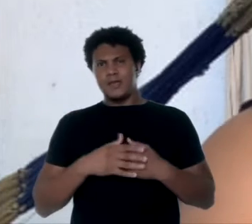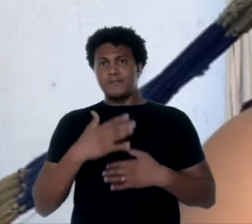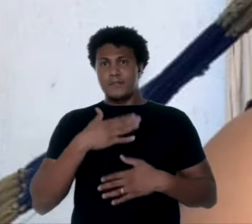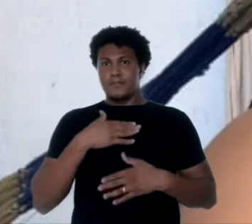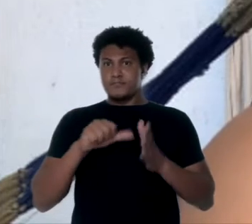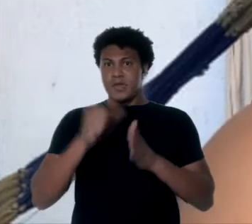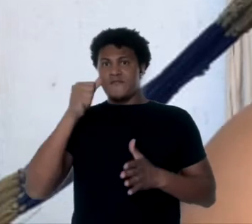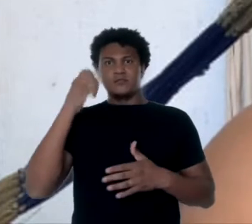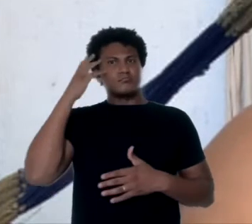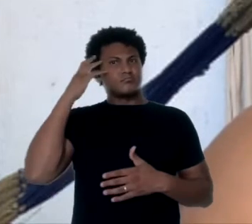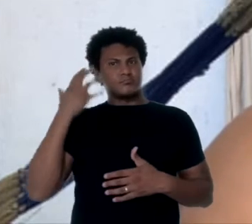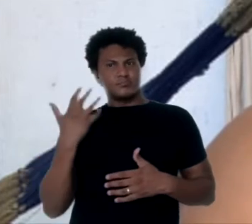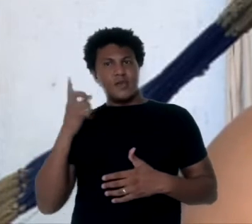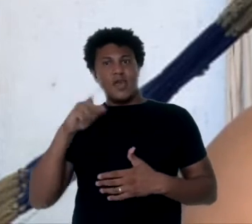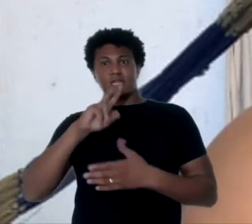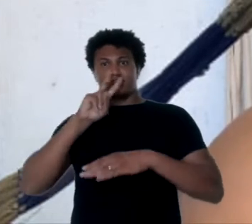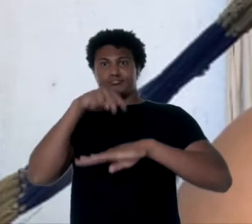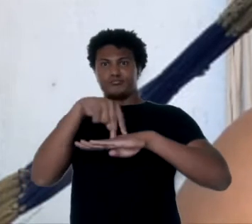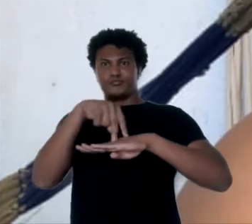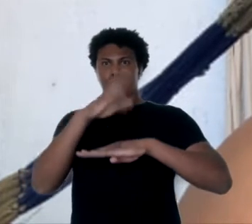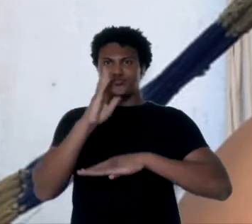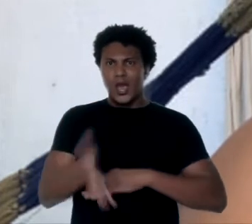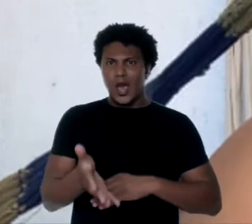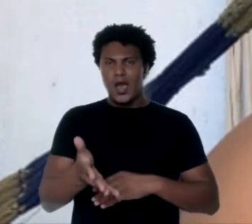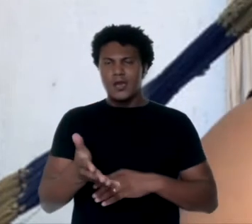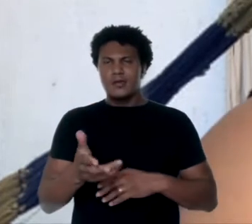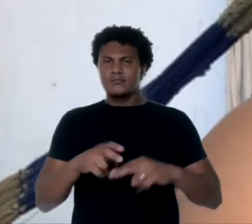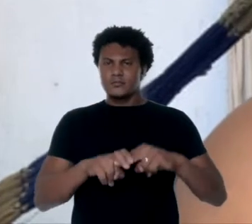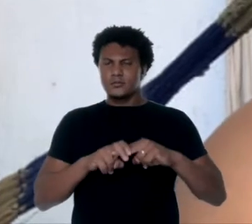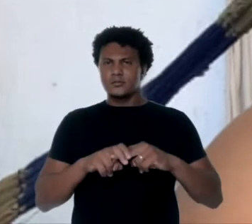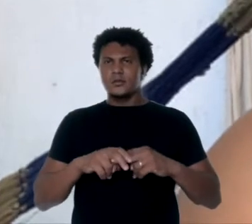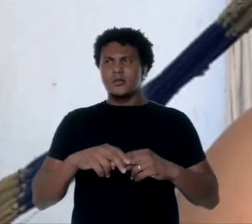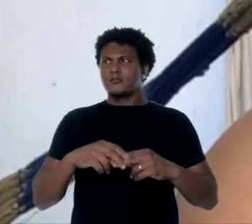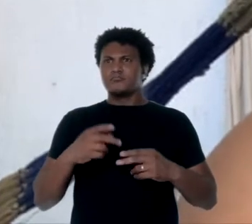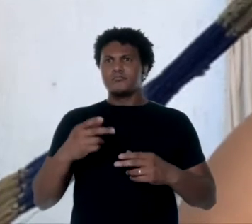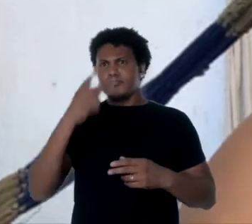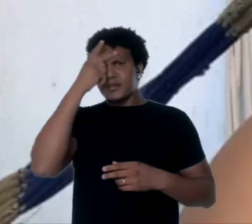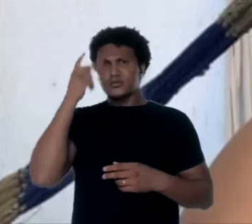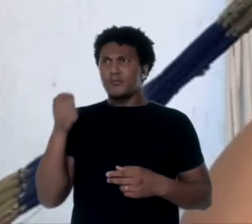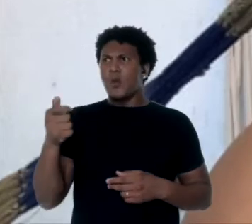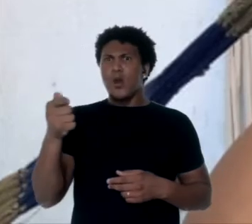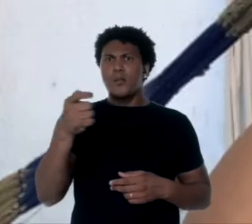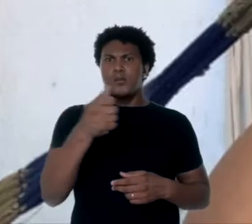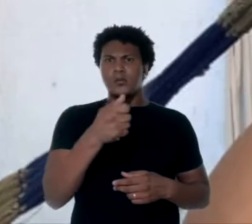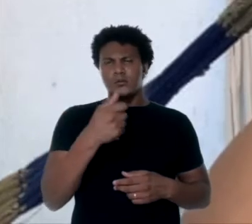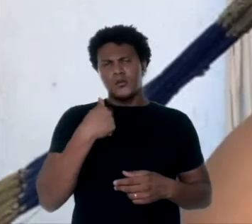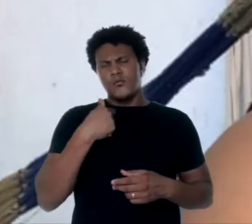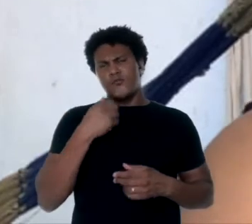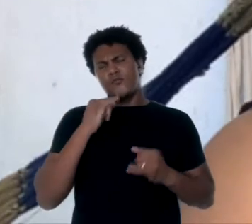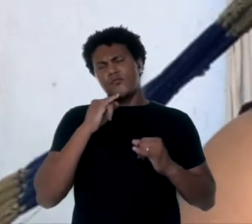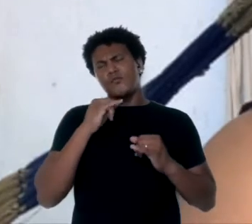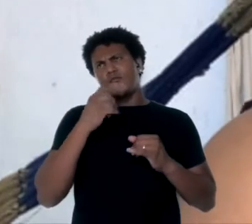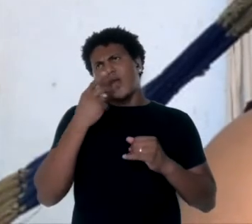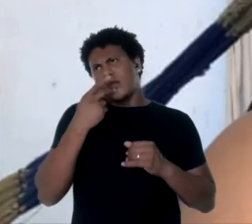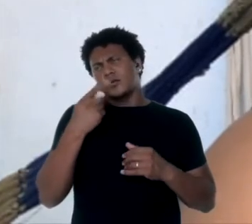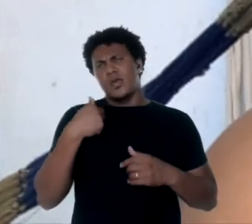primeira experiência com a arte drag foi em cima do palco. E é, isso poucas pessoas têm. E eu digo até que eu